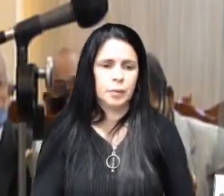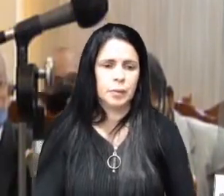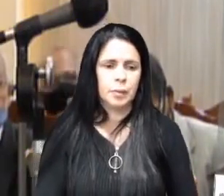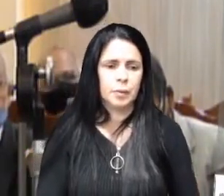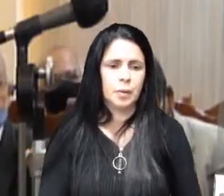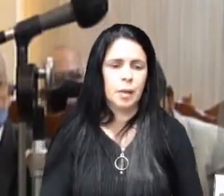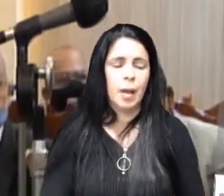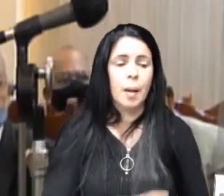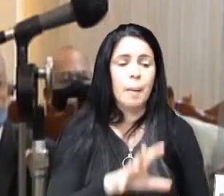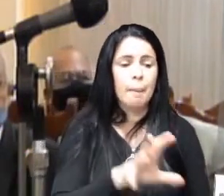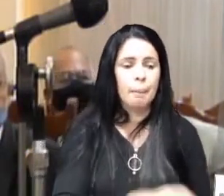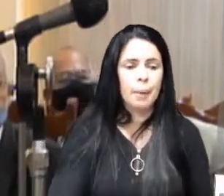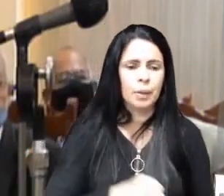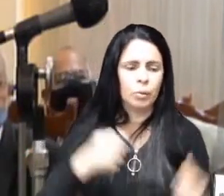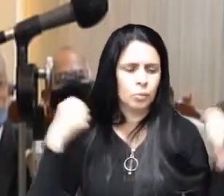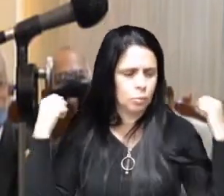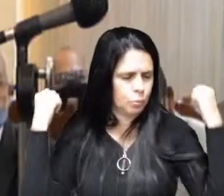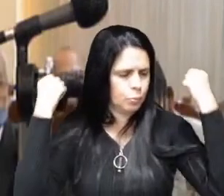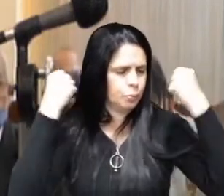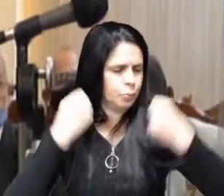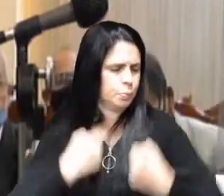pegou uma capa.